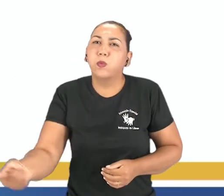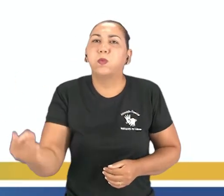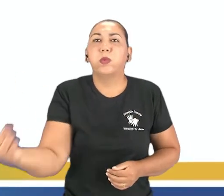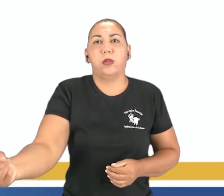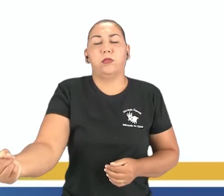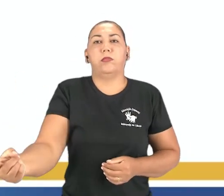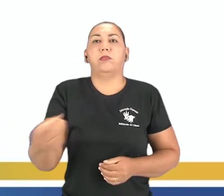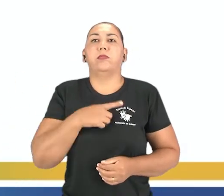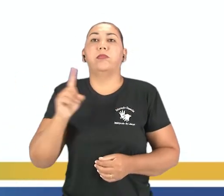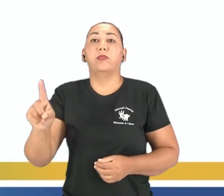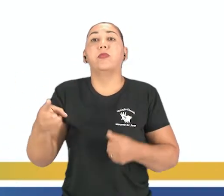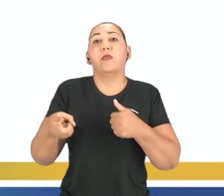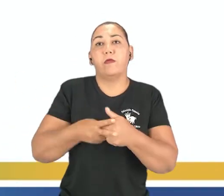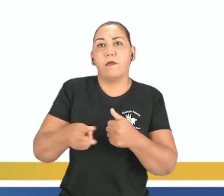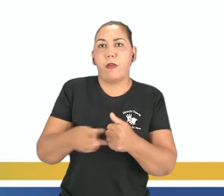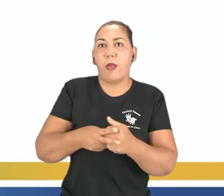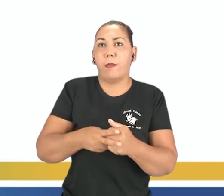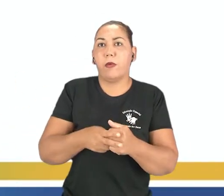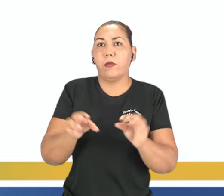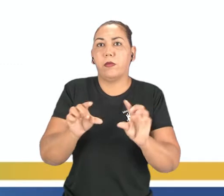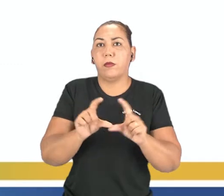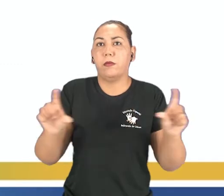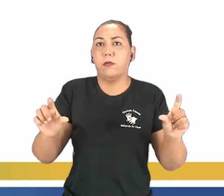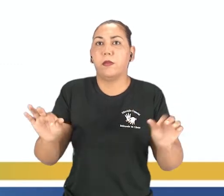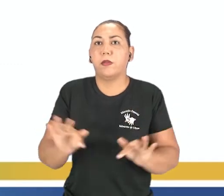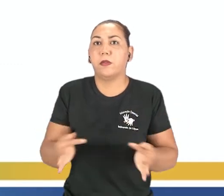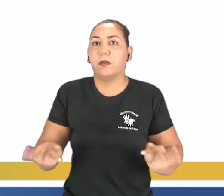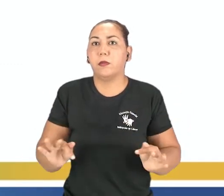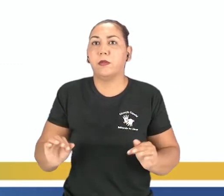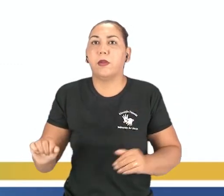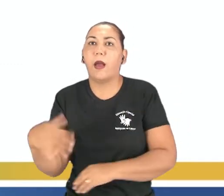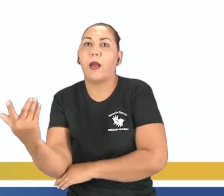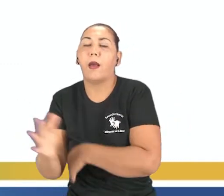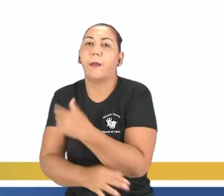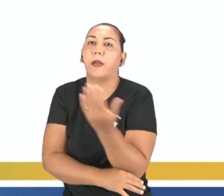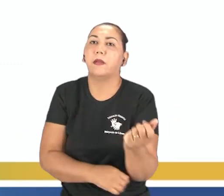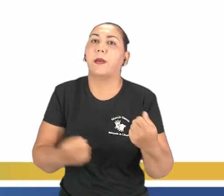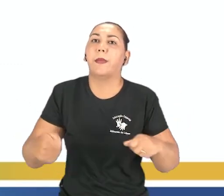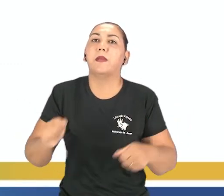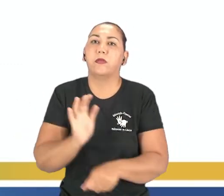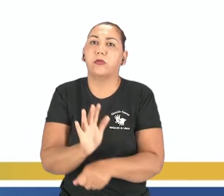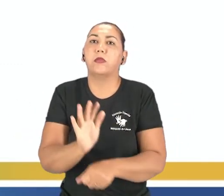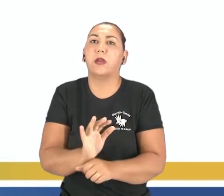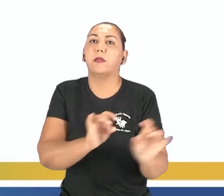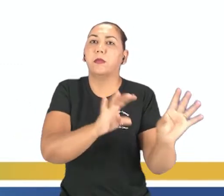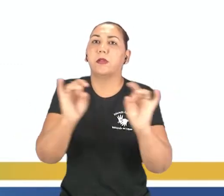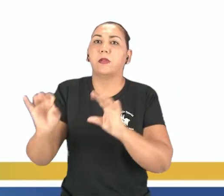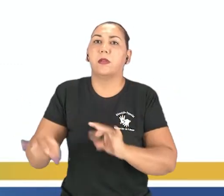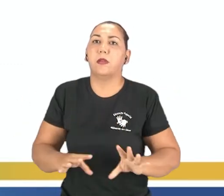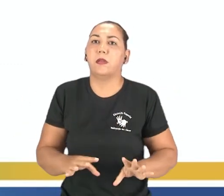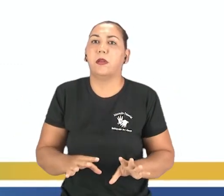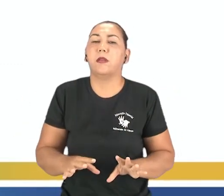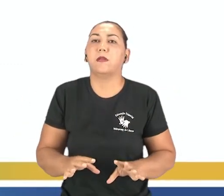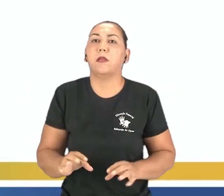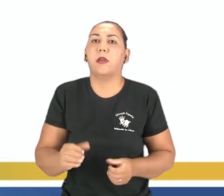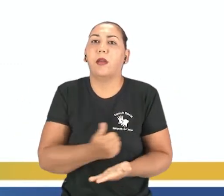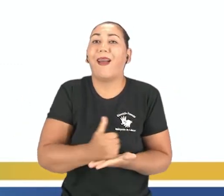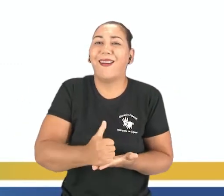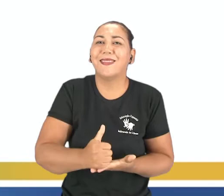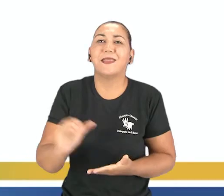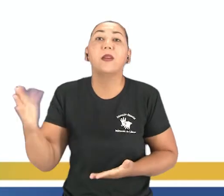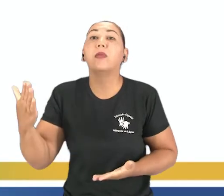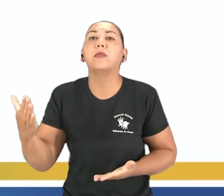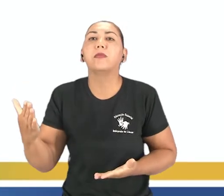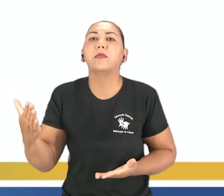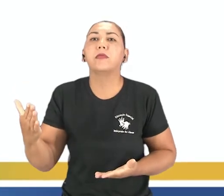verbo, período simples. As plantas necessitam de cuidados especiais. A ação que está acontecendo, necessitam, né? Só tenho